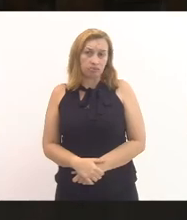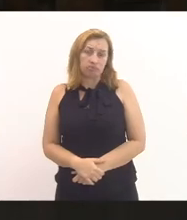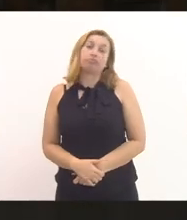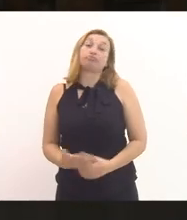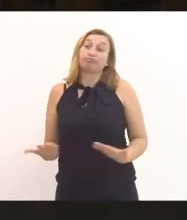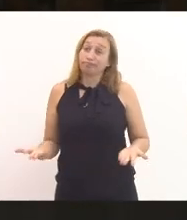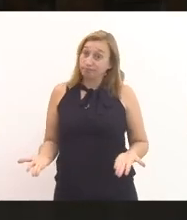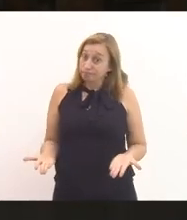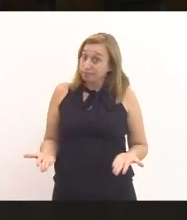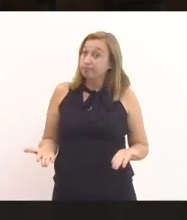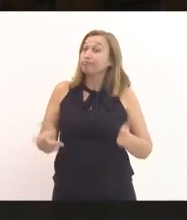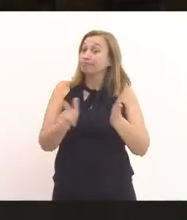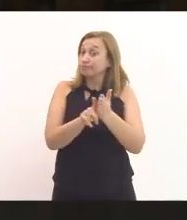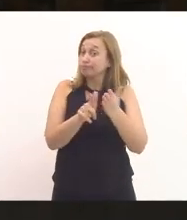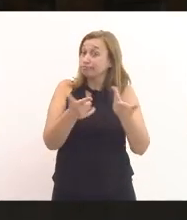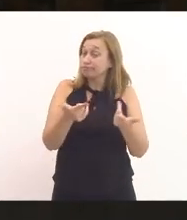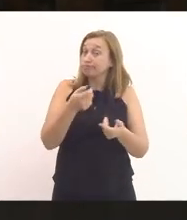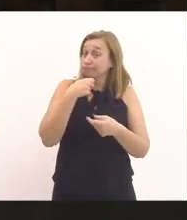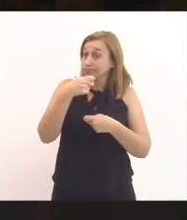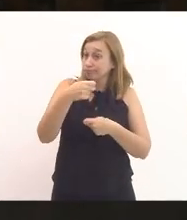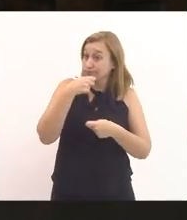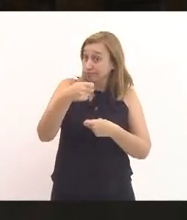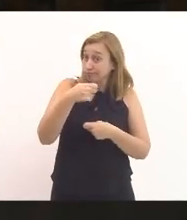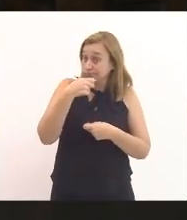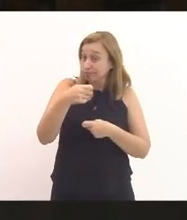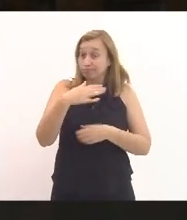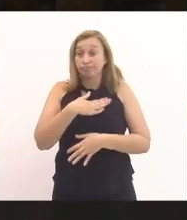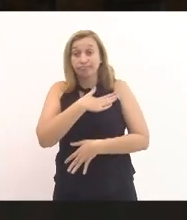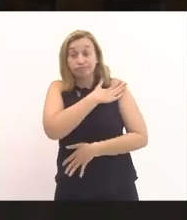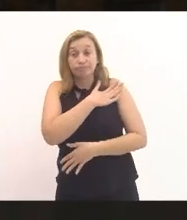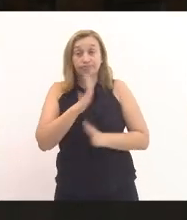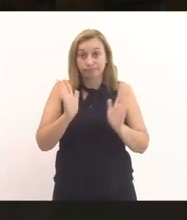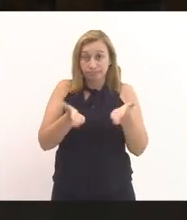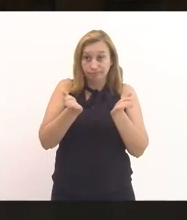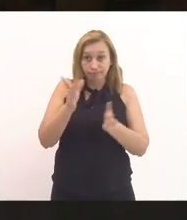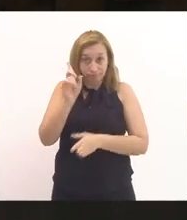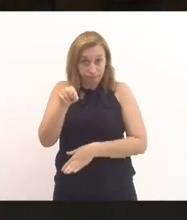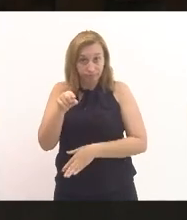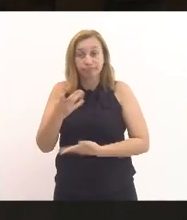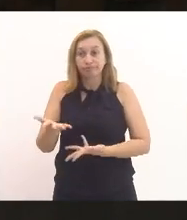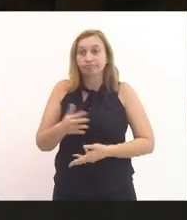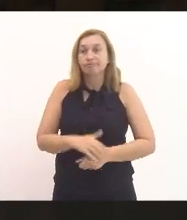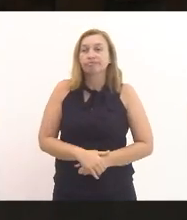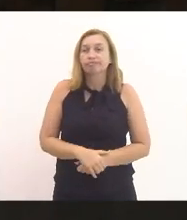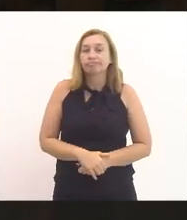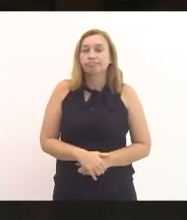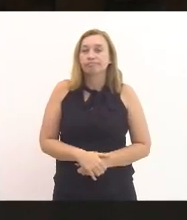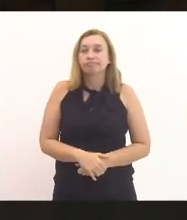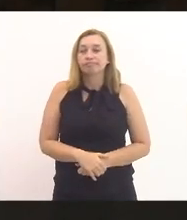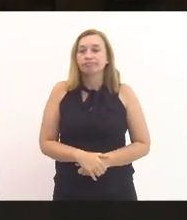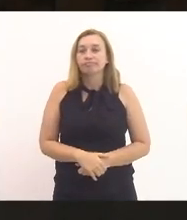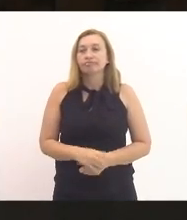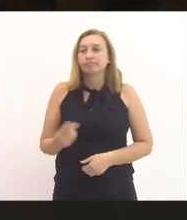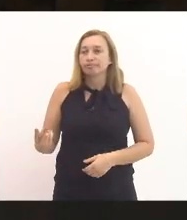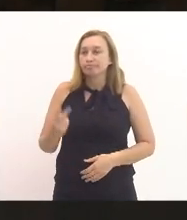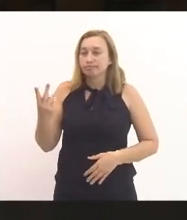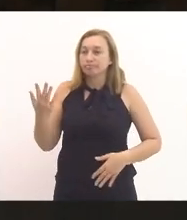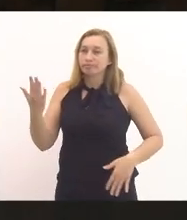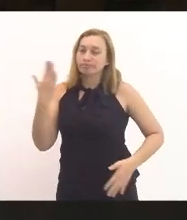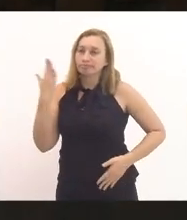mas essa esse é o nosso jornalista jornalismo militante de hoje em dia né pro bandidolatria